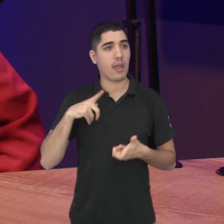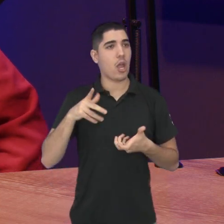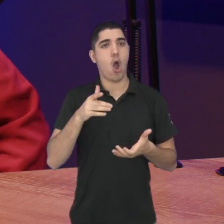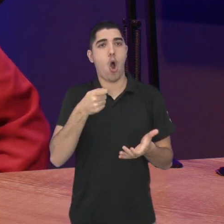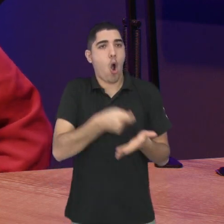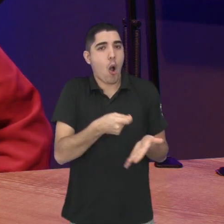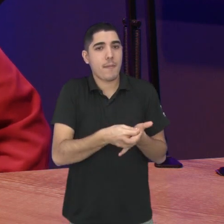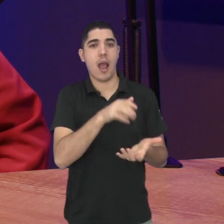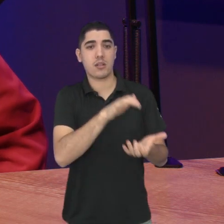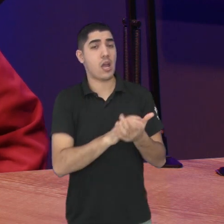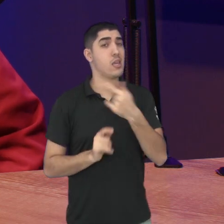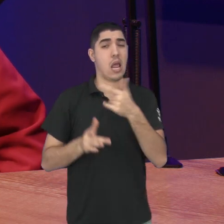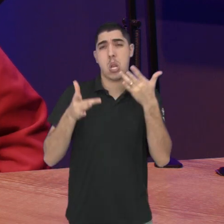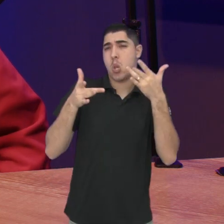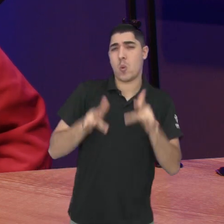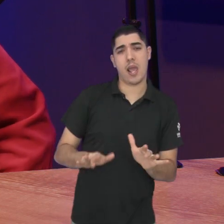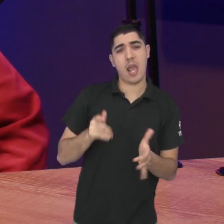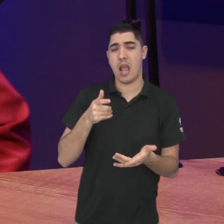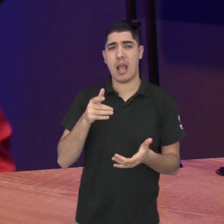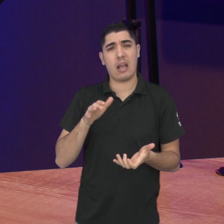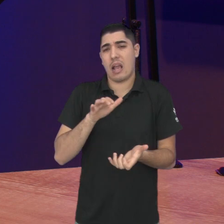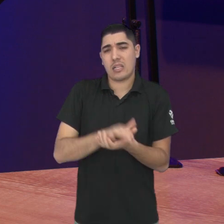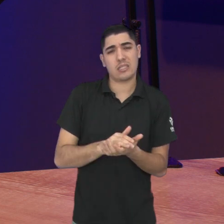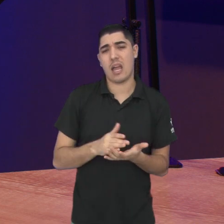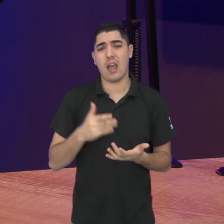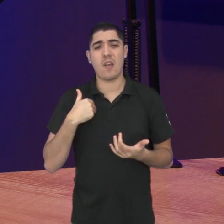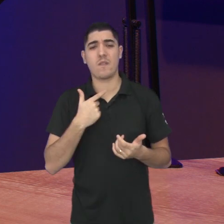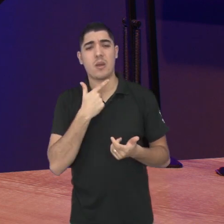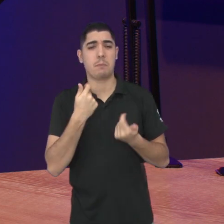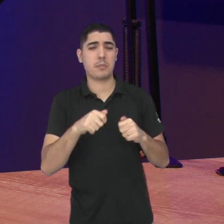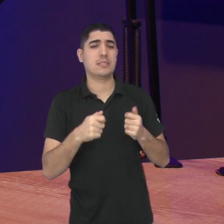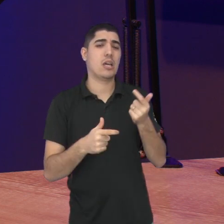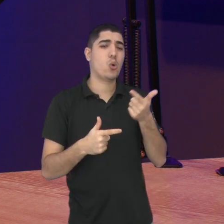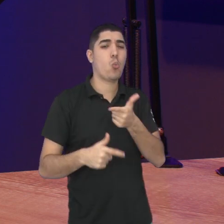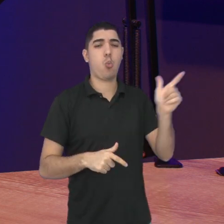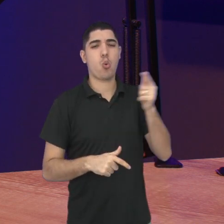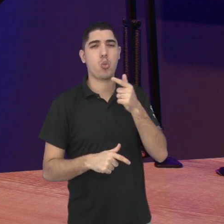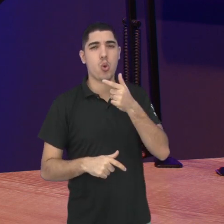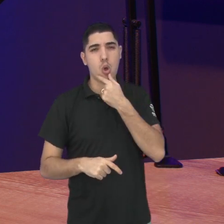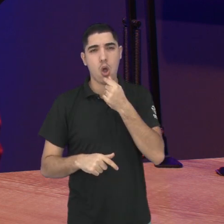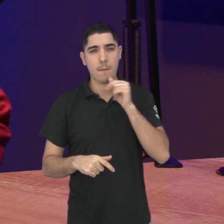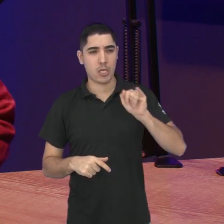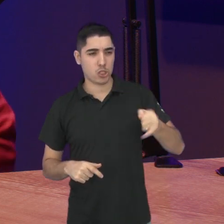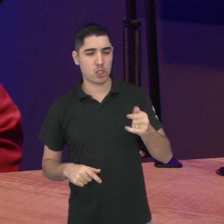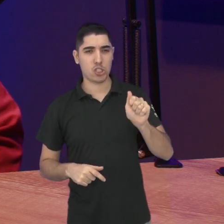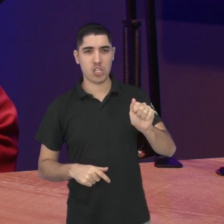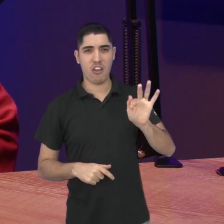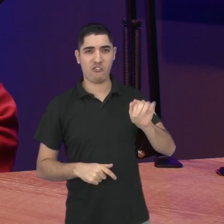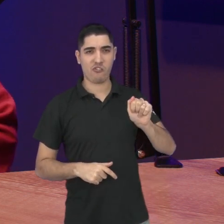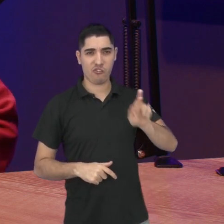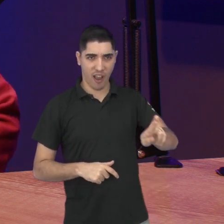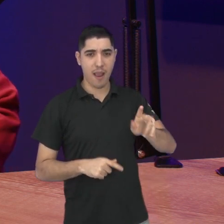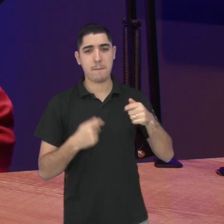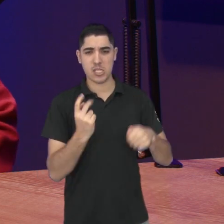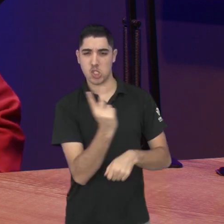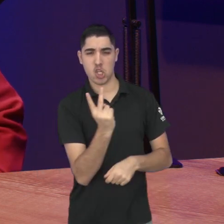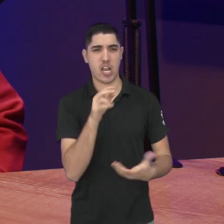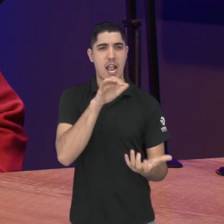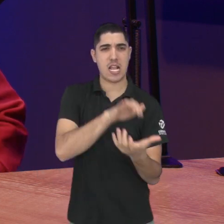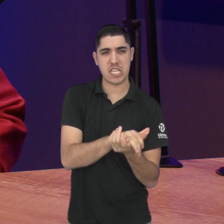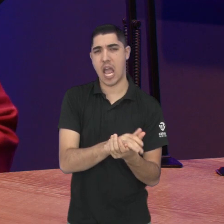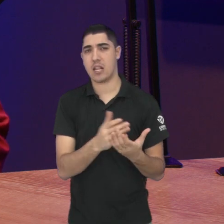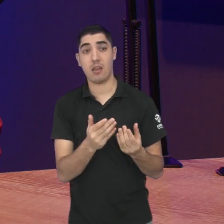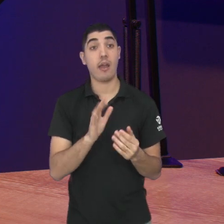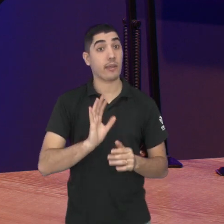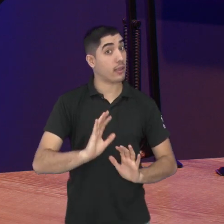quer casar, e ela quase é obrigada a casar lá com o Jafar, e também traz muito essa questão dos países árabes,